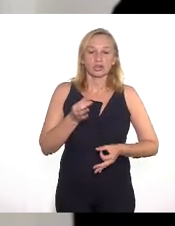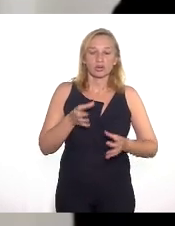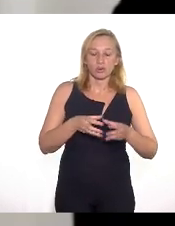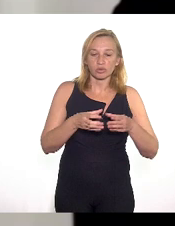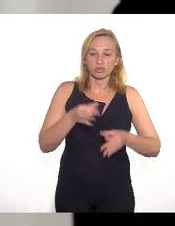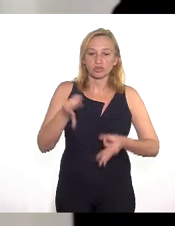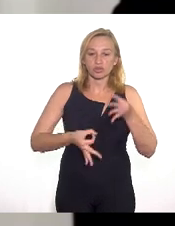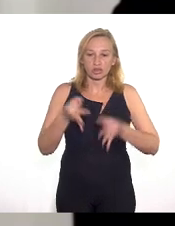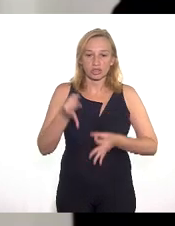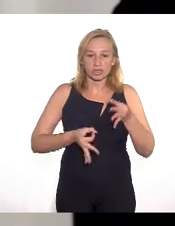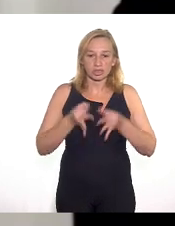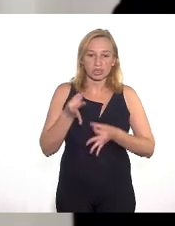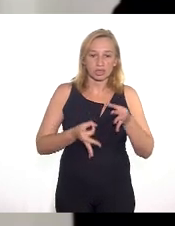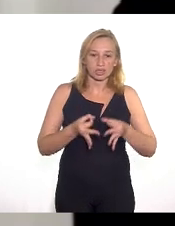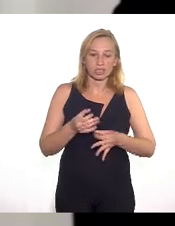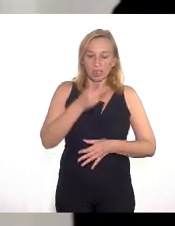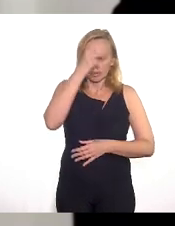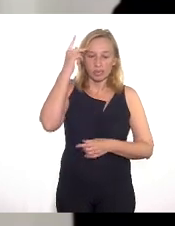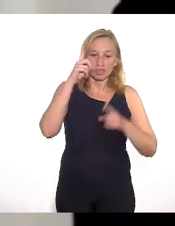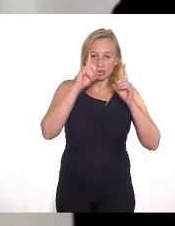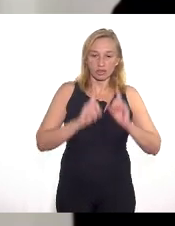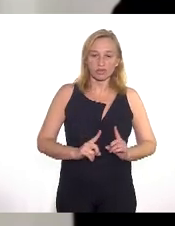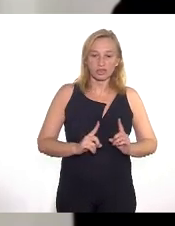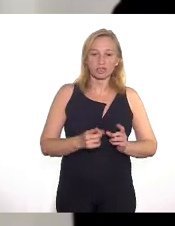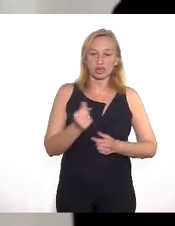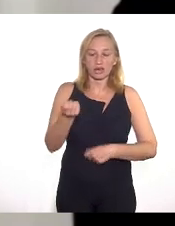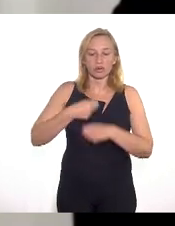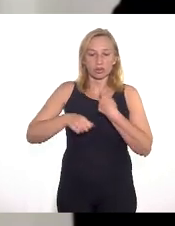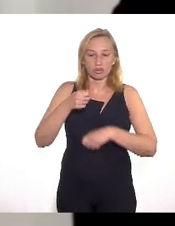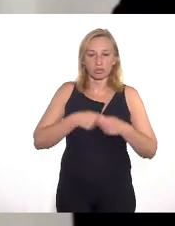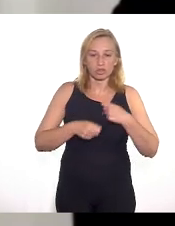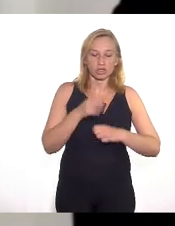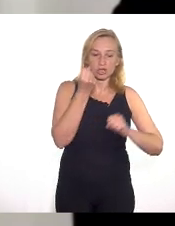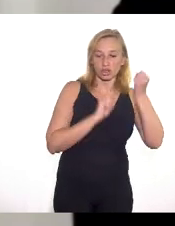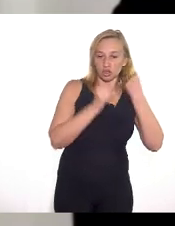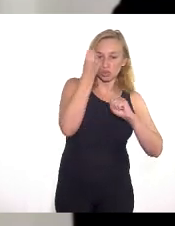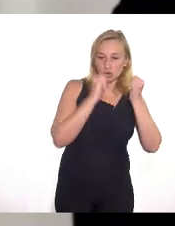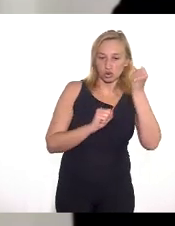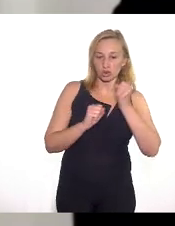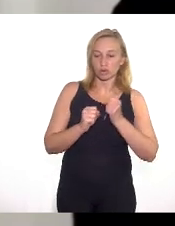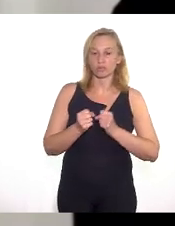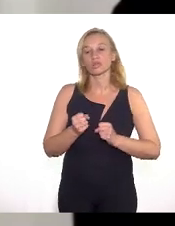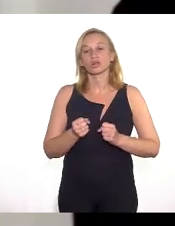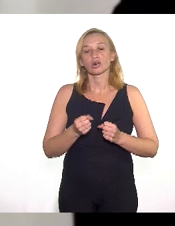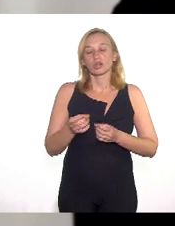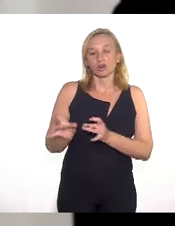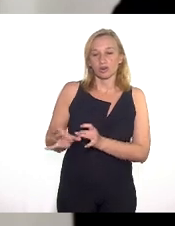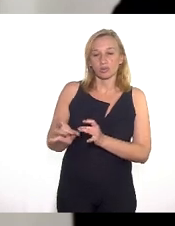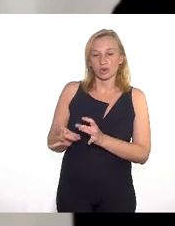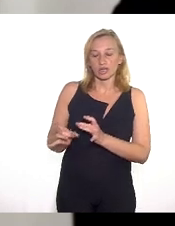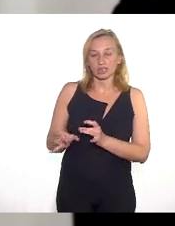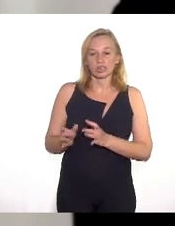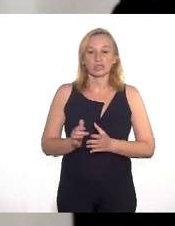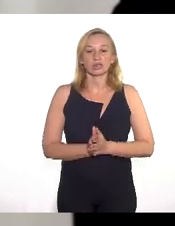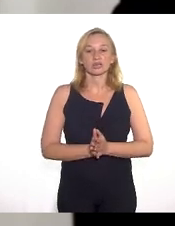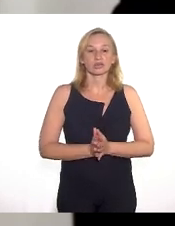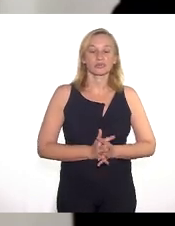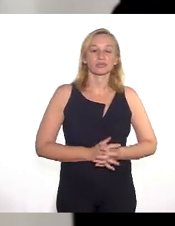Justiça, da pessoa com deficiência, de Economia e Indústria e Comércio e de Orçamento às emendas de plenário. Permite parecer pela Comissão de Constituição e